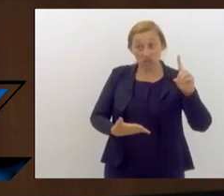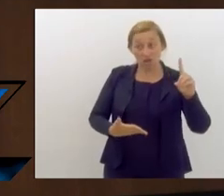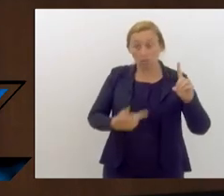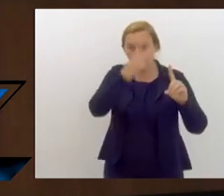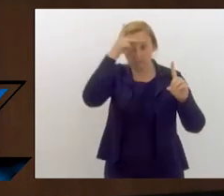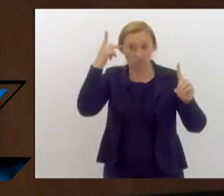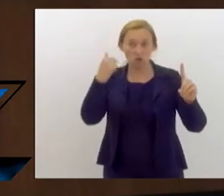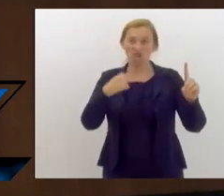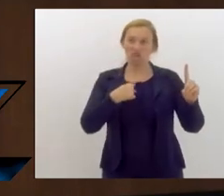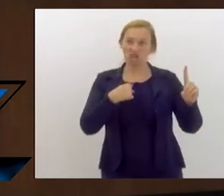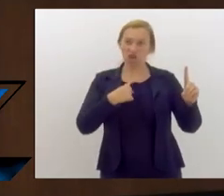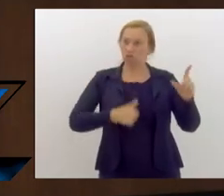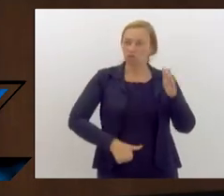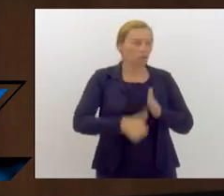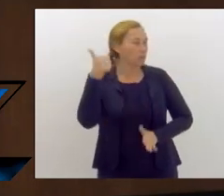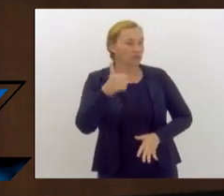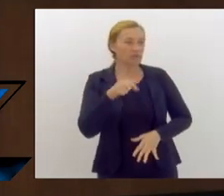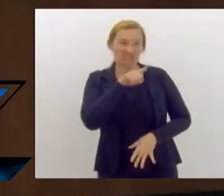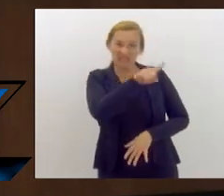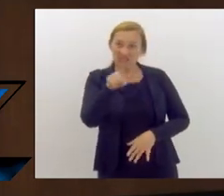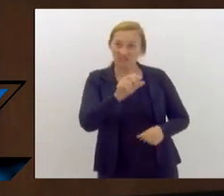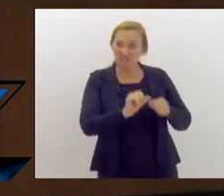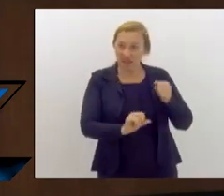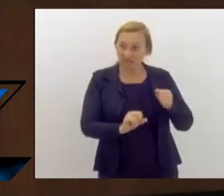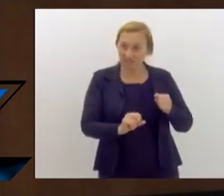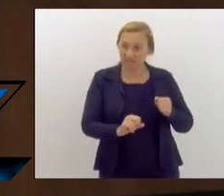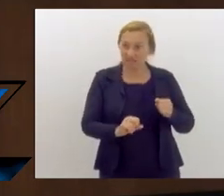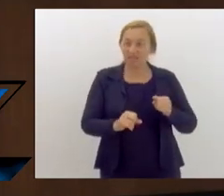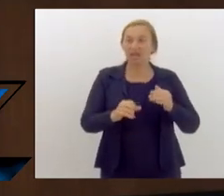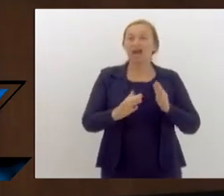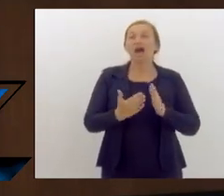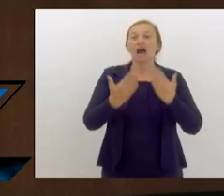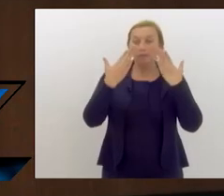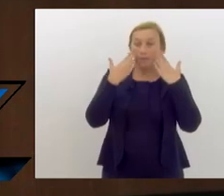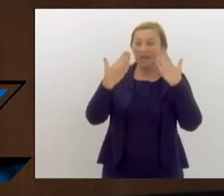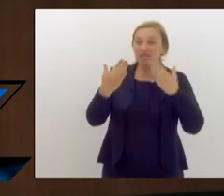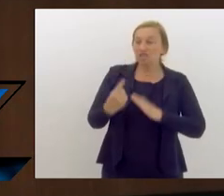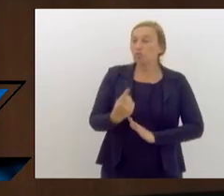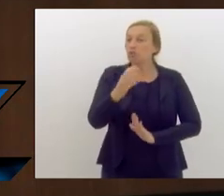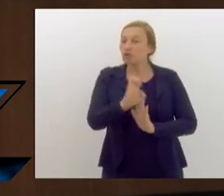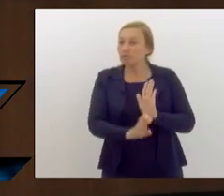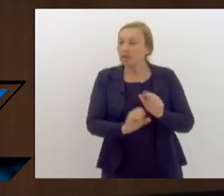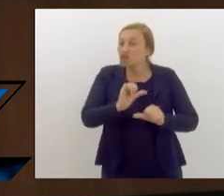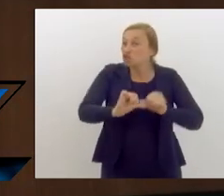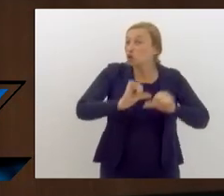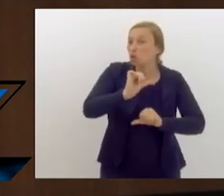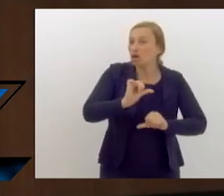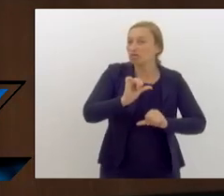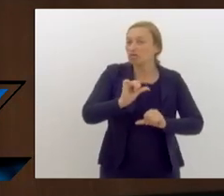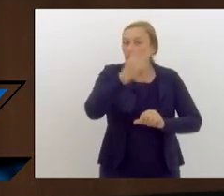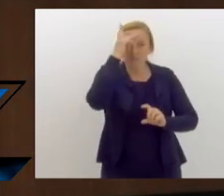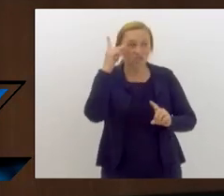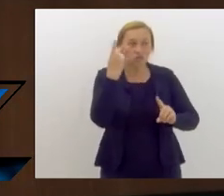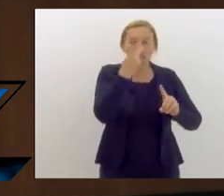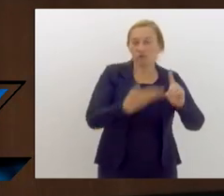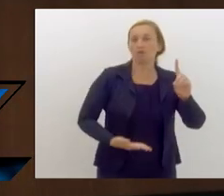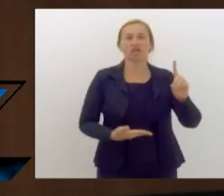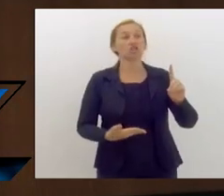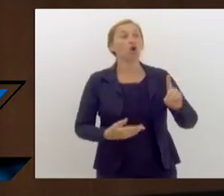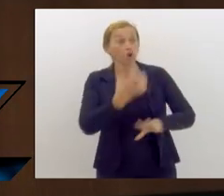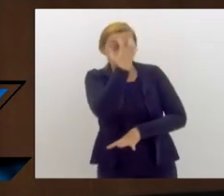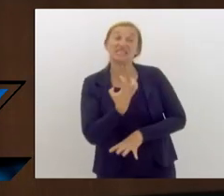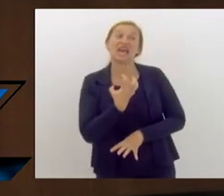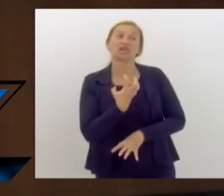não é a primeira vez que eles fazem isso apresenta uma Emenda veja bem trocando o homenageado Olha a gravidade